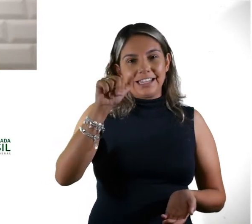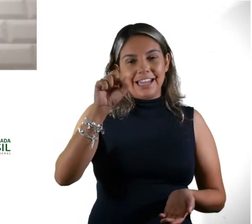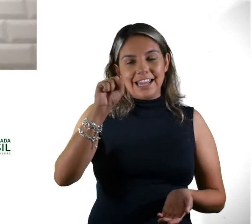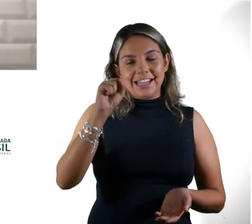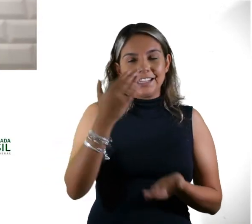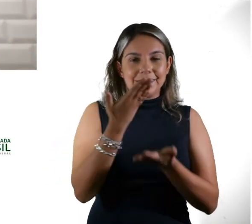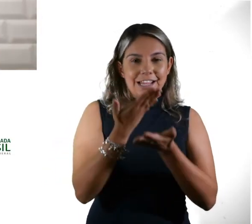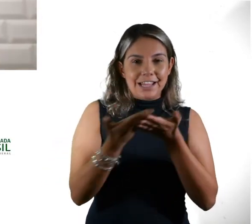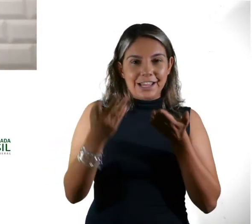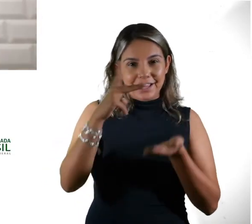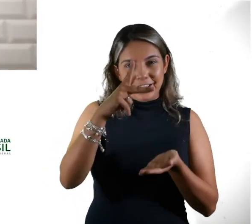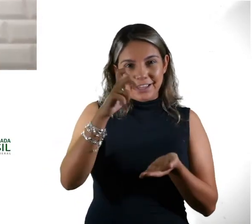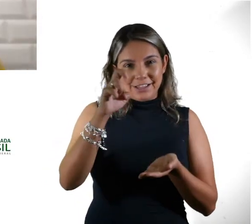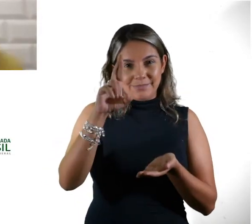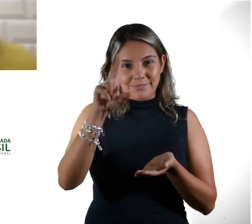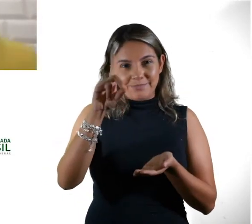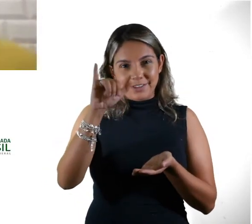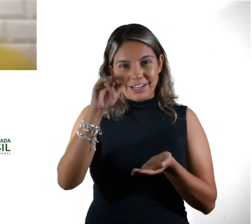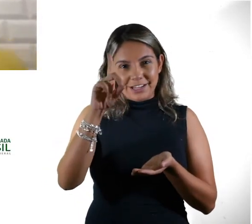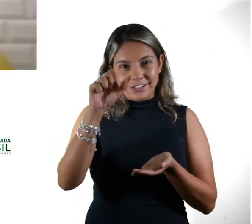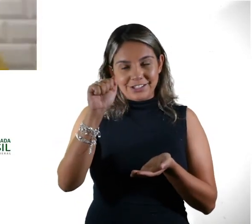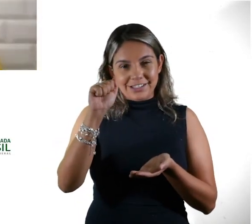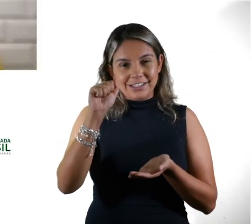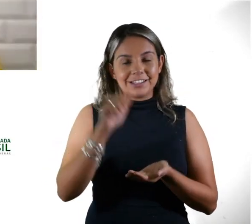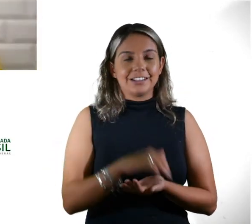Então eu gosto muito